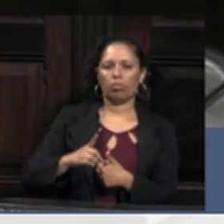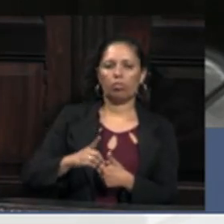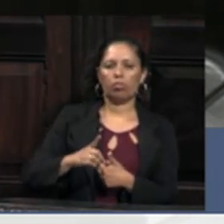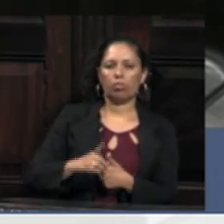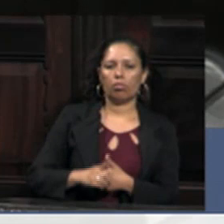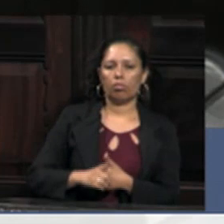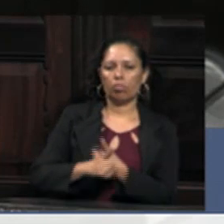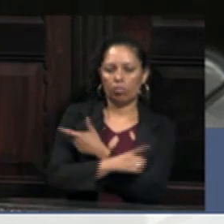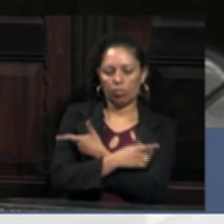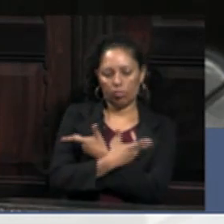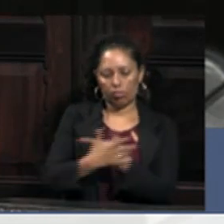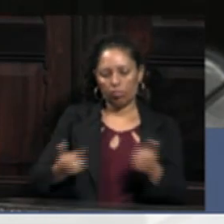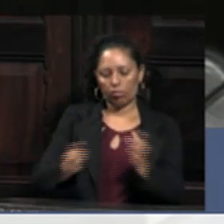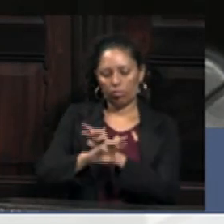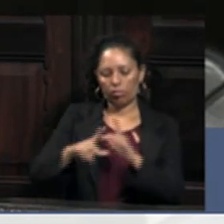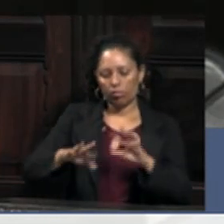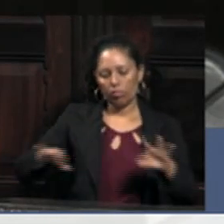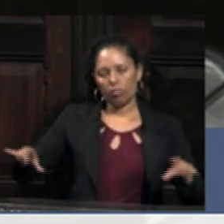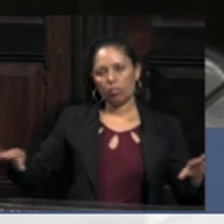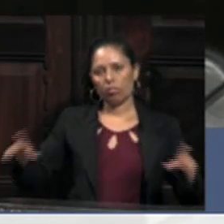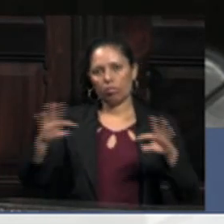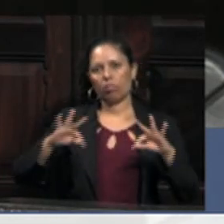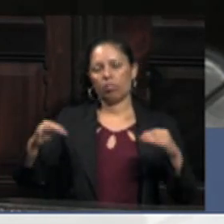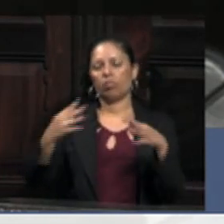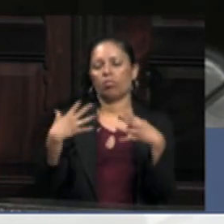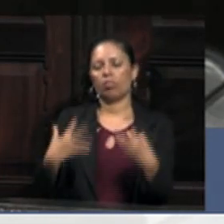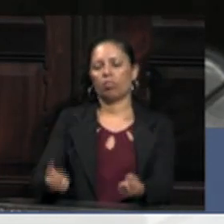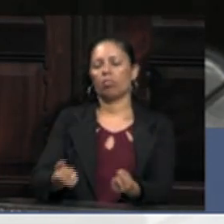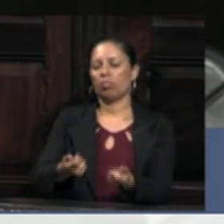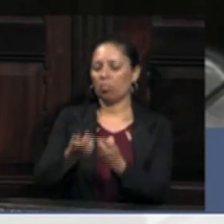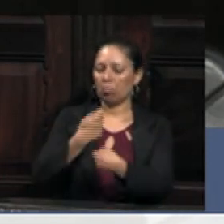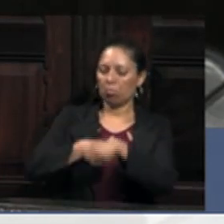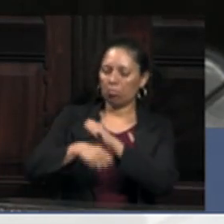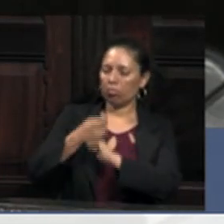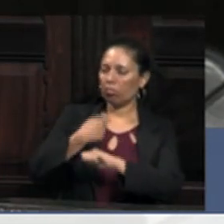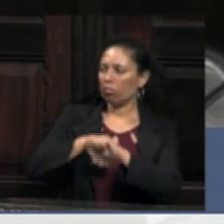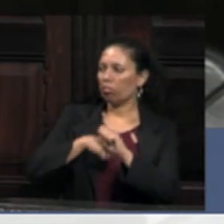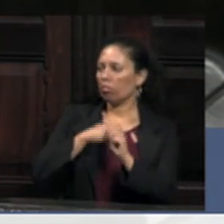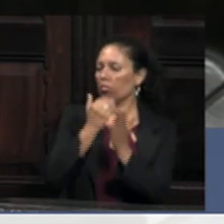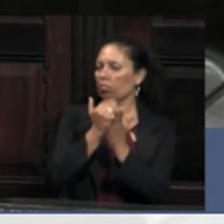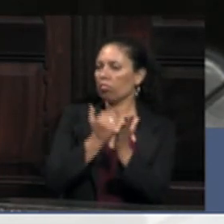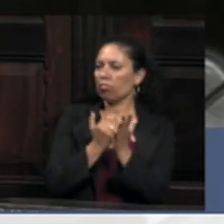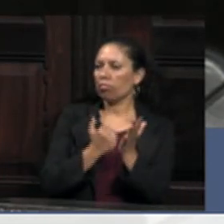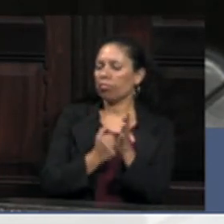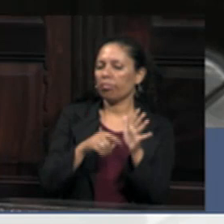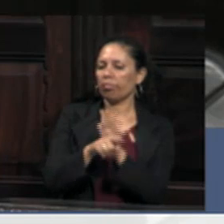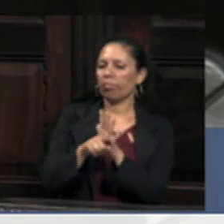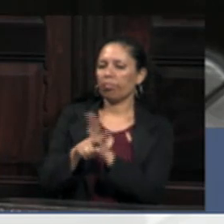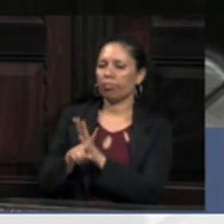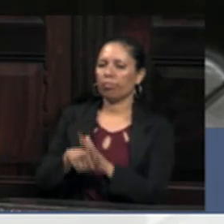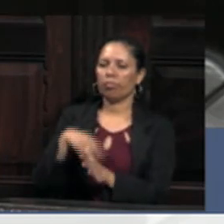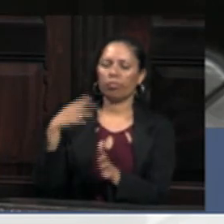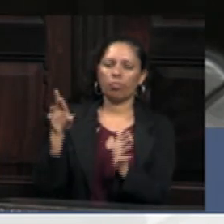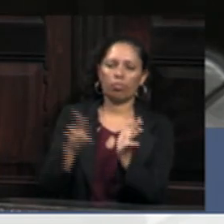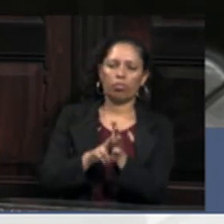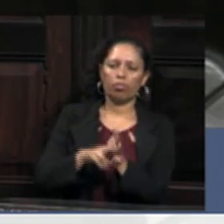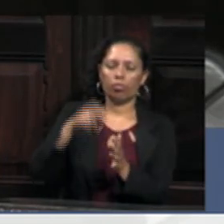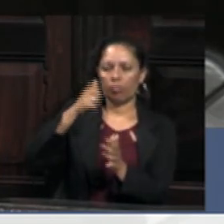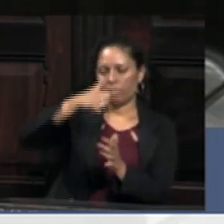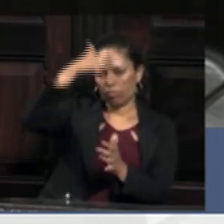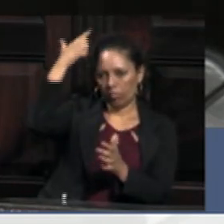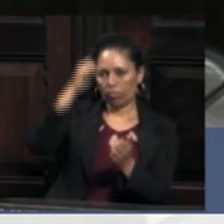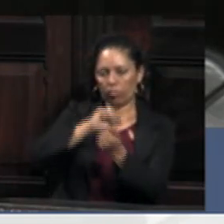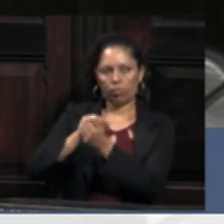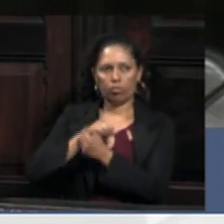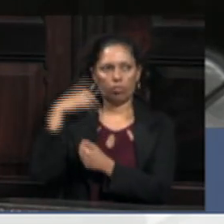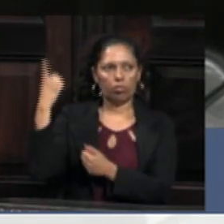favorável. Economia e Comércio favorável. De Orçamento, Finanças, Fiscalização Financeira e Controle favorável. Relatores, deputados Quinho da Mangueira, Luiz Paulo, Valdeir Caneira e Luiz